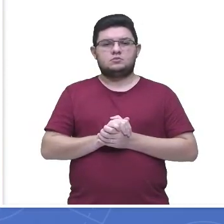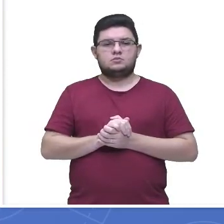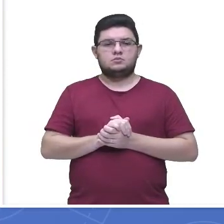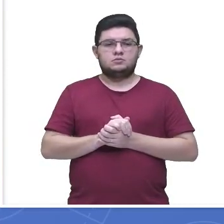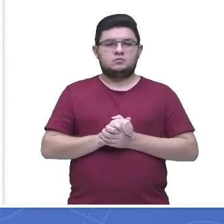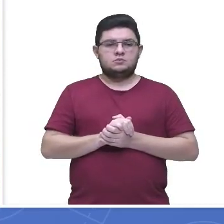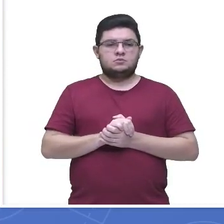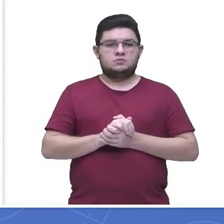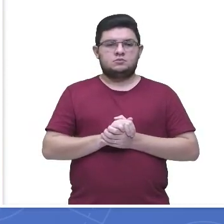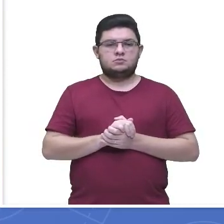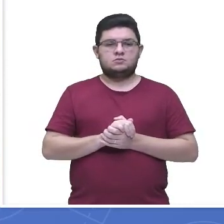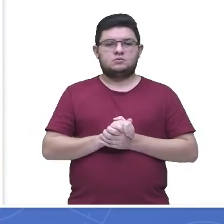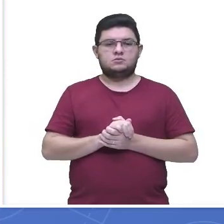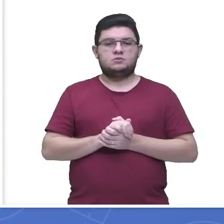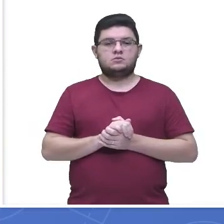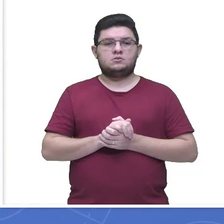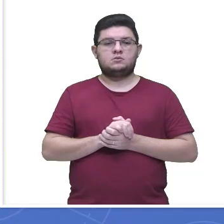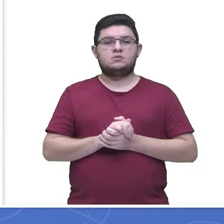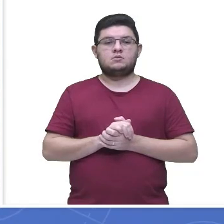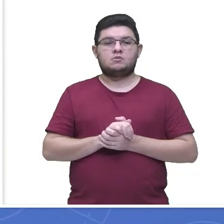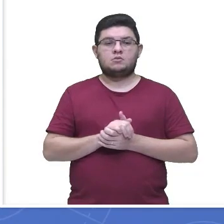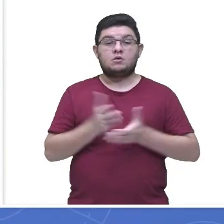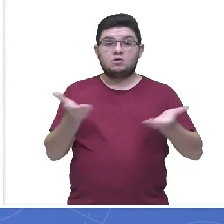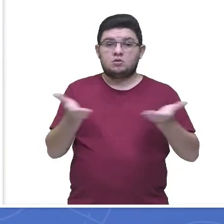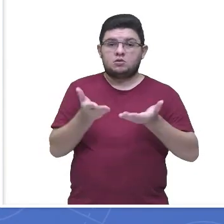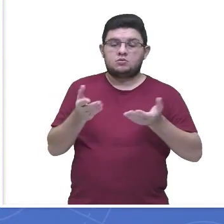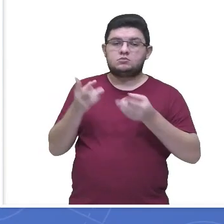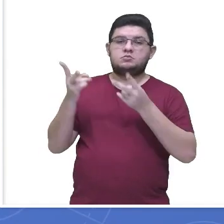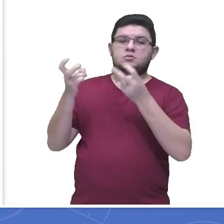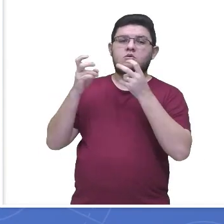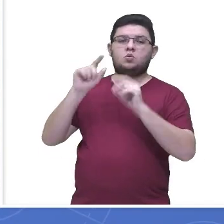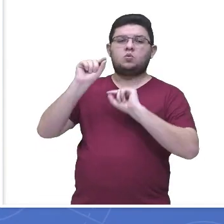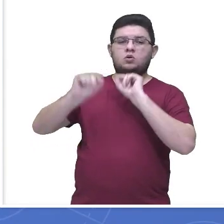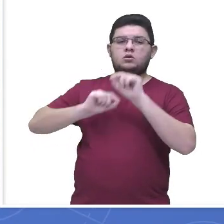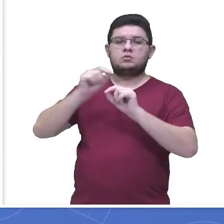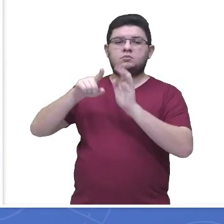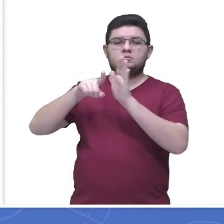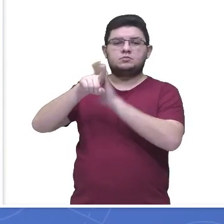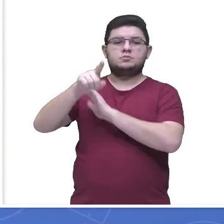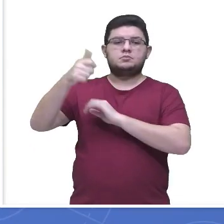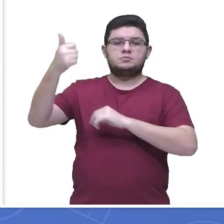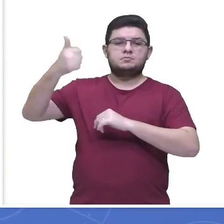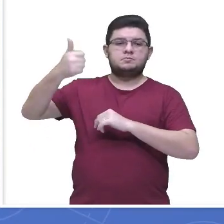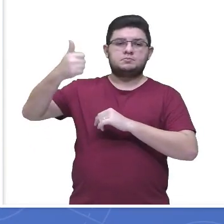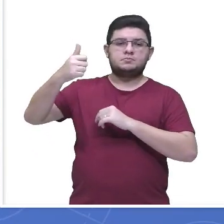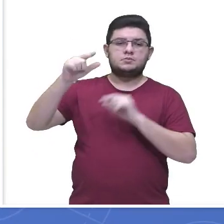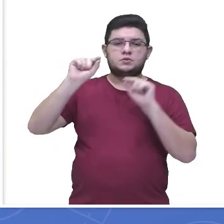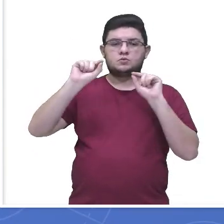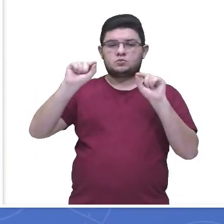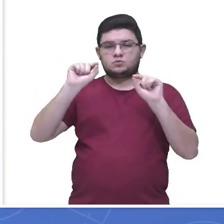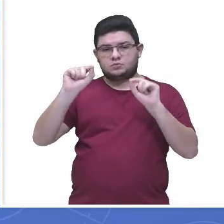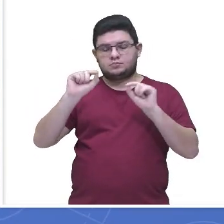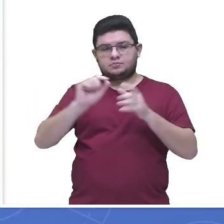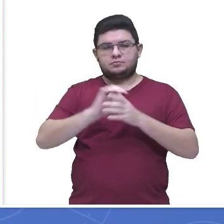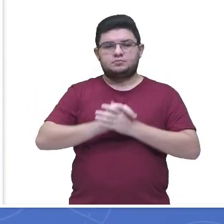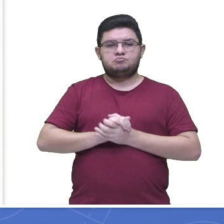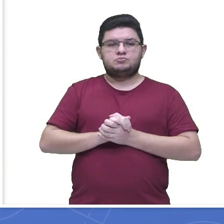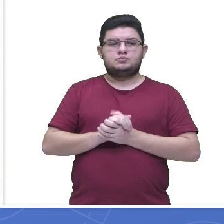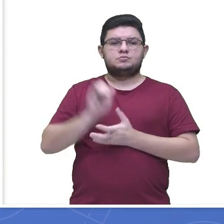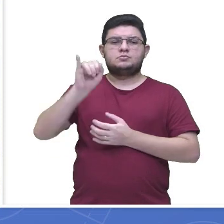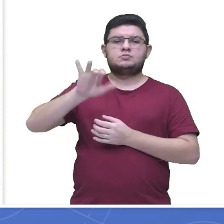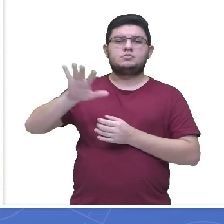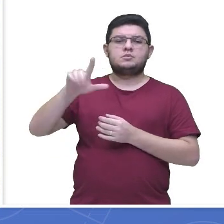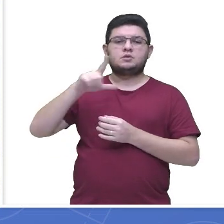que mais? Vamos agora observar aí a resposta da nossa primeira questão. Né? Cadê a nossa próxima imagem, onde nós temos